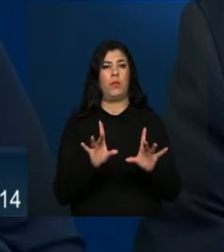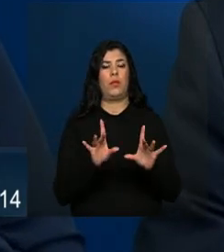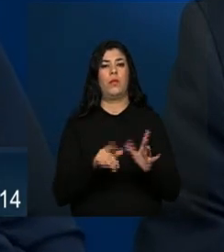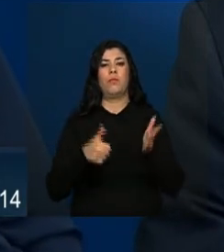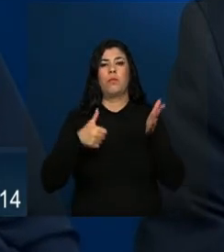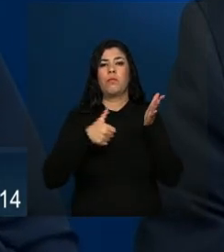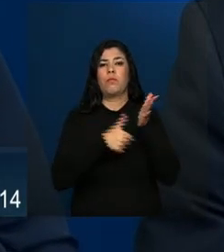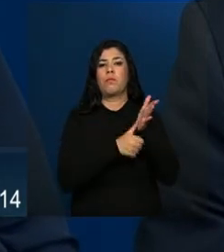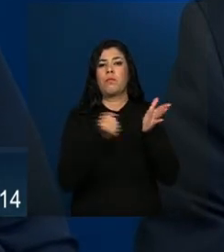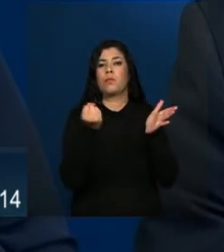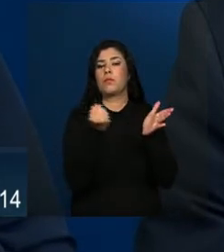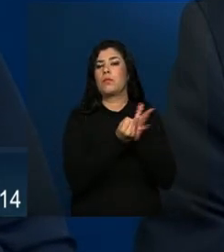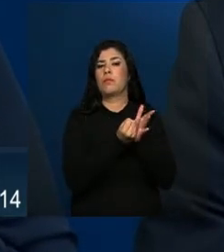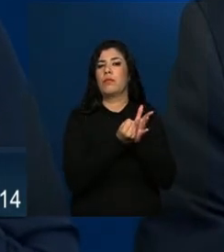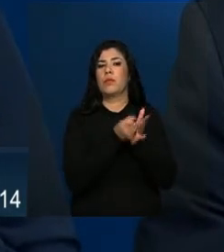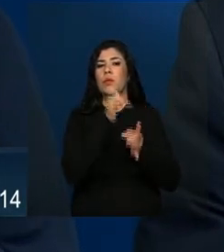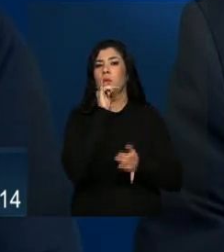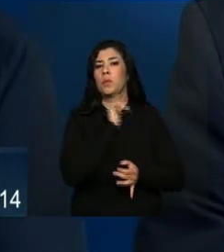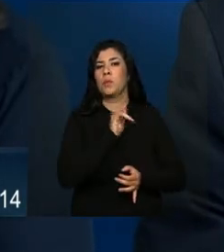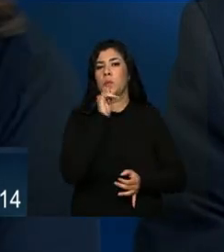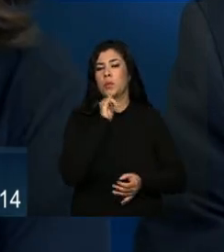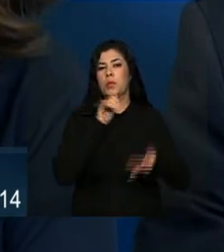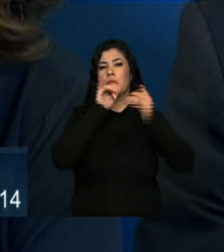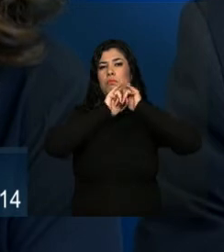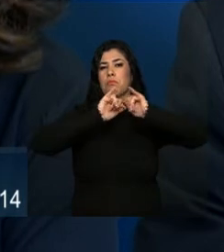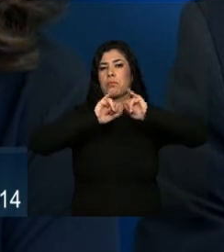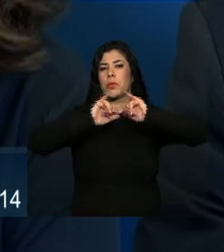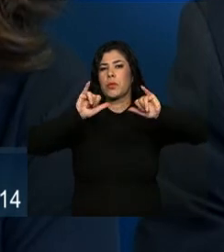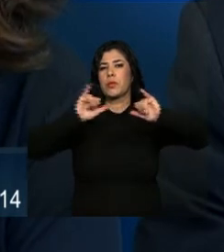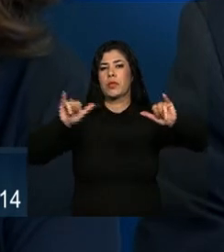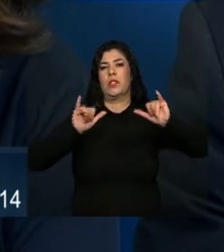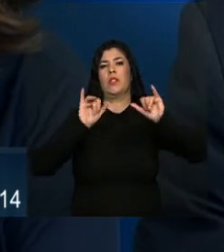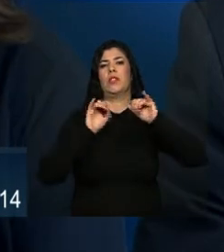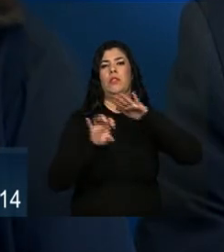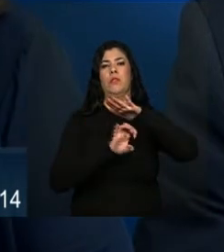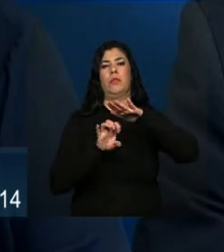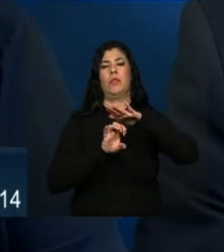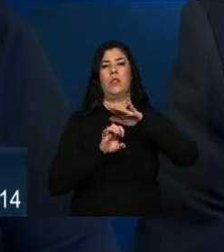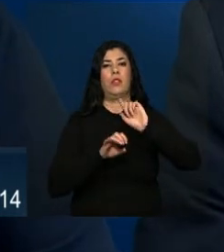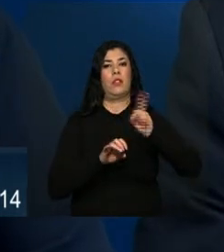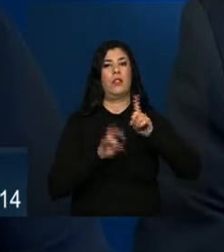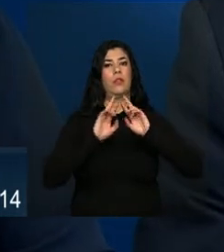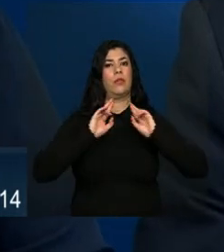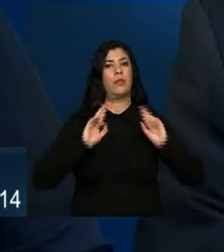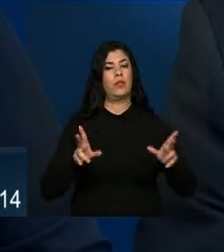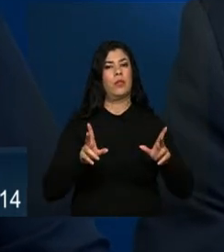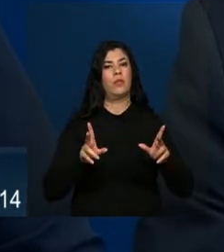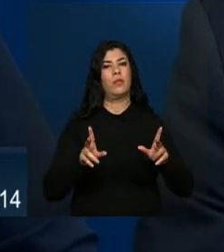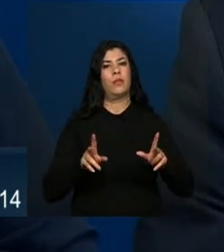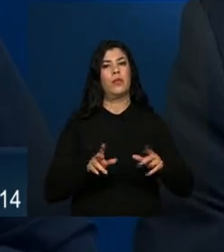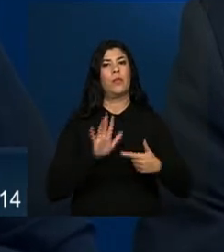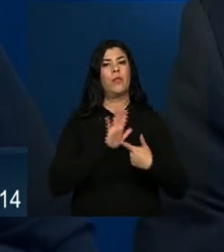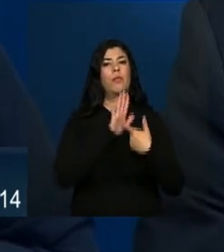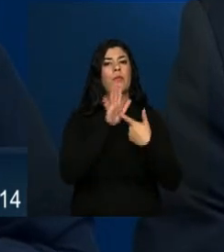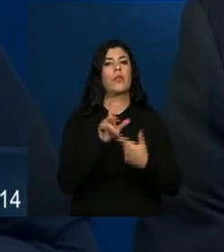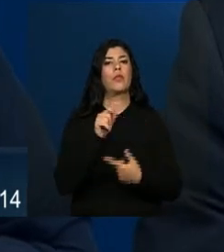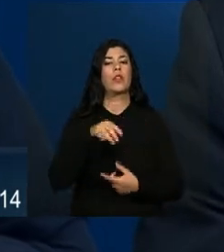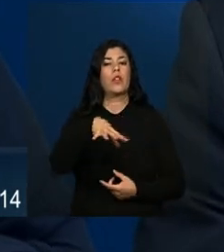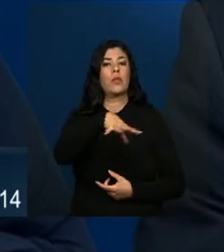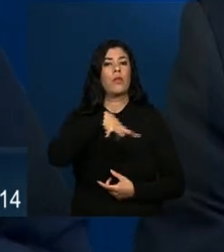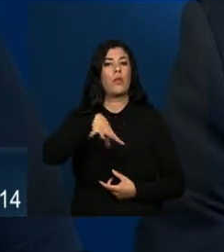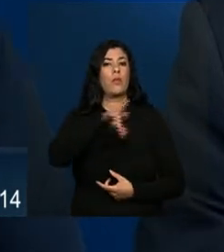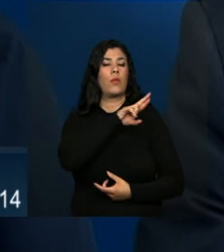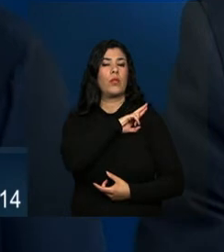selo de Publicidade do órgão ao contrário demonstra que aquele produto